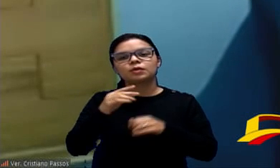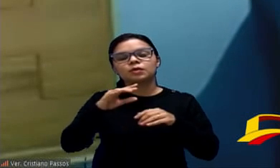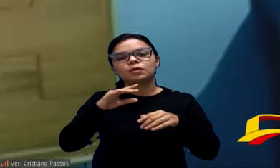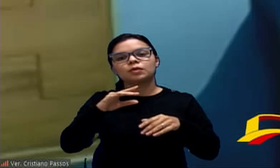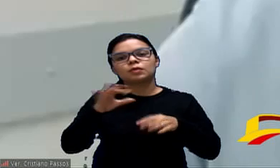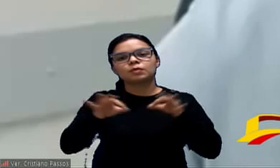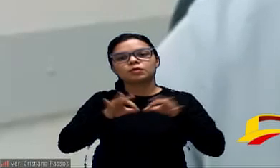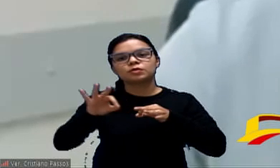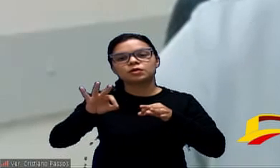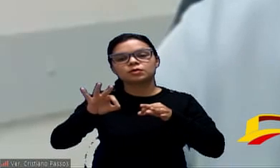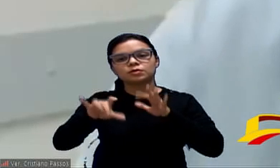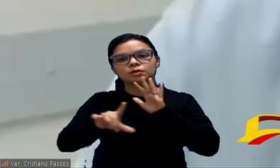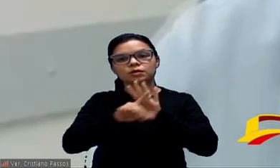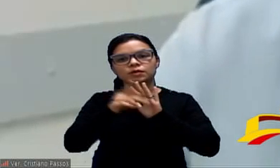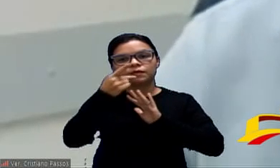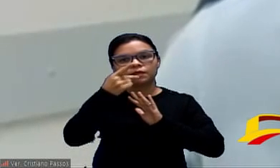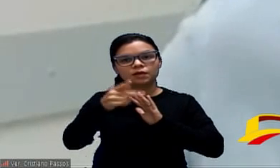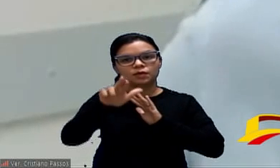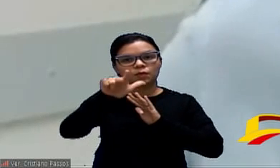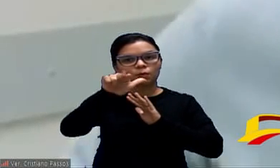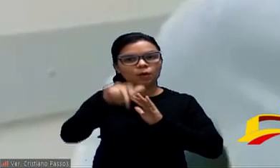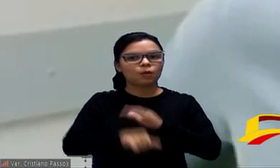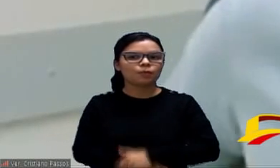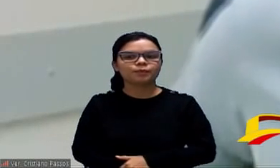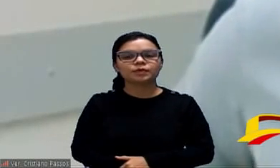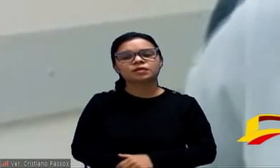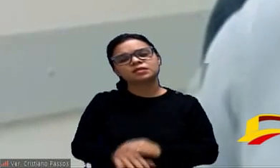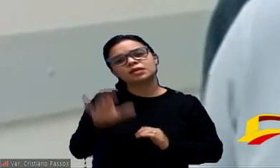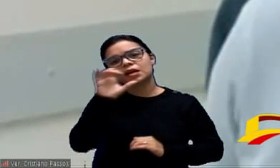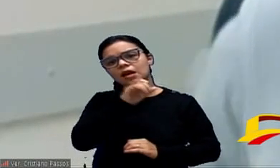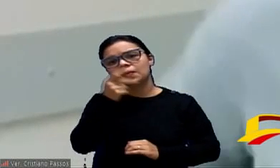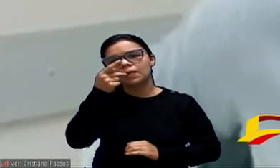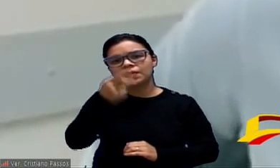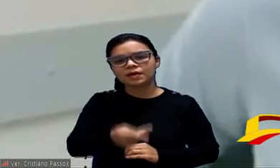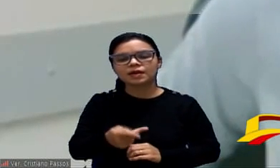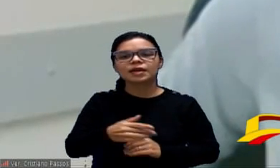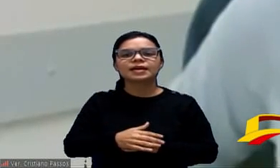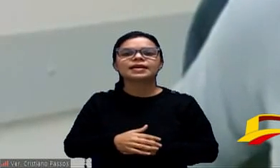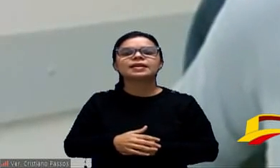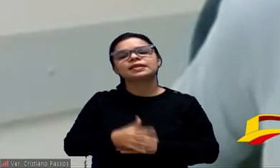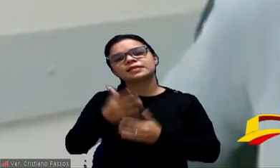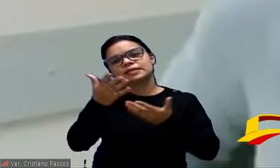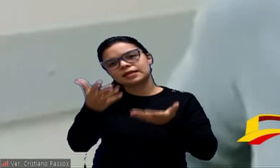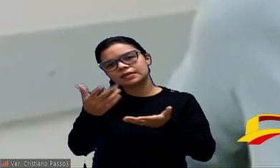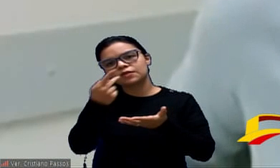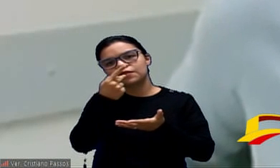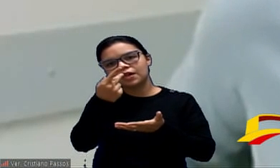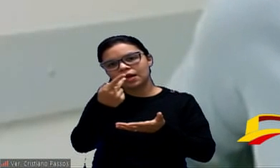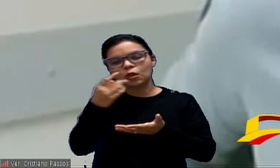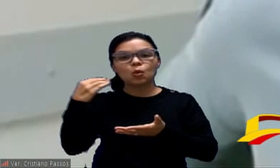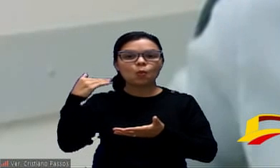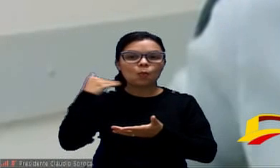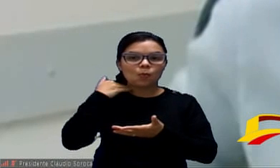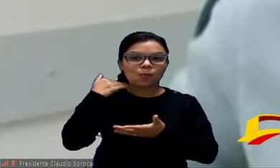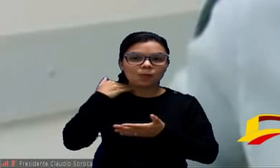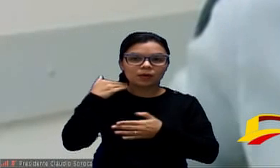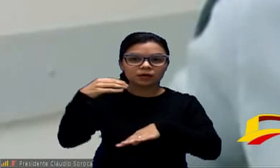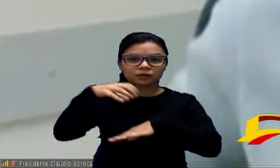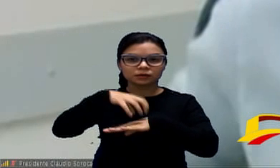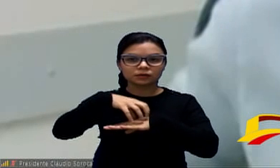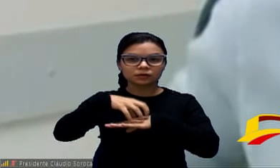Bom, senhor presidente, eu sei rápido nas minhas palavras. Essa questão do banco aí já é um problema já antigo.